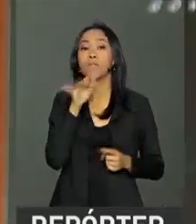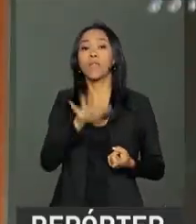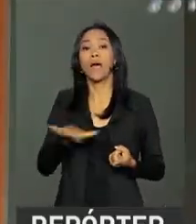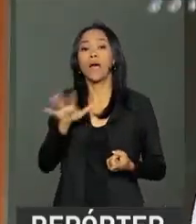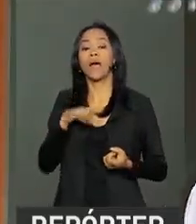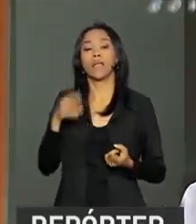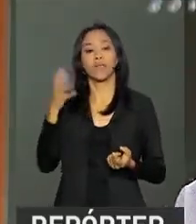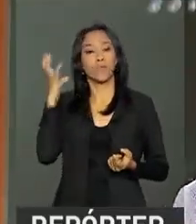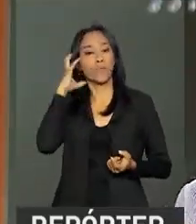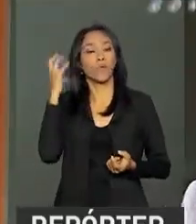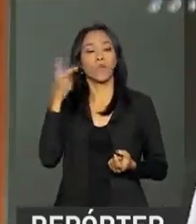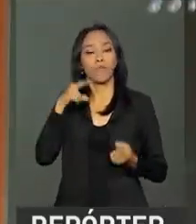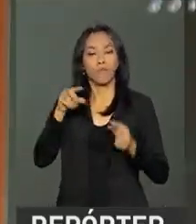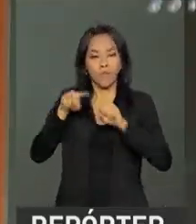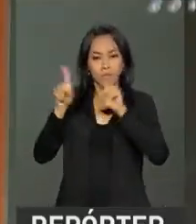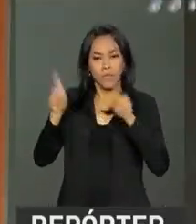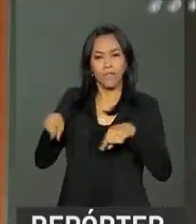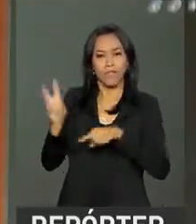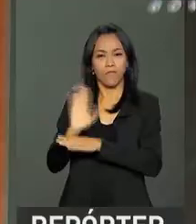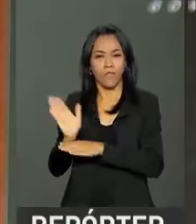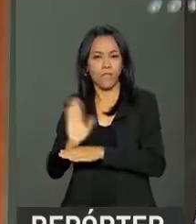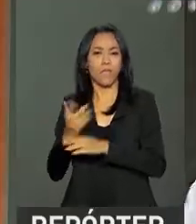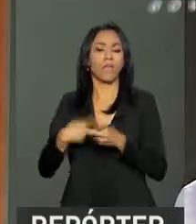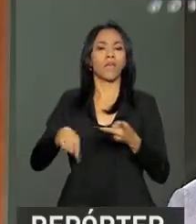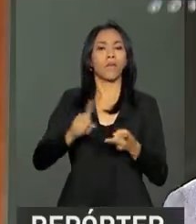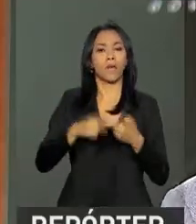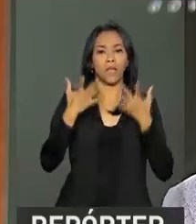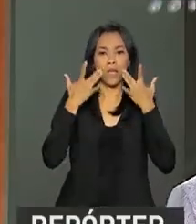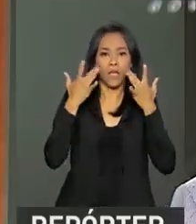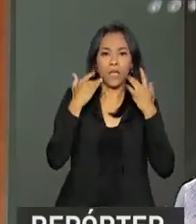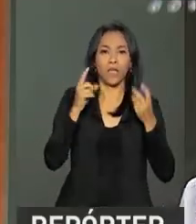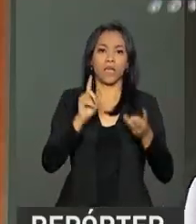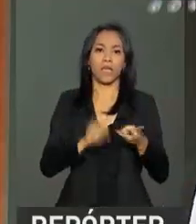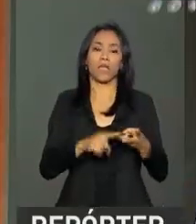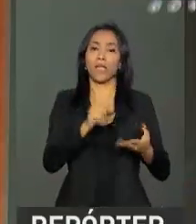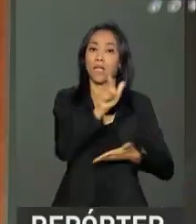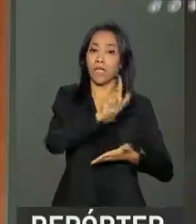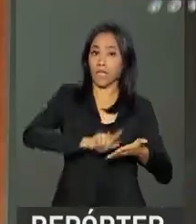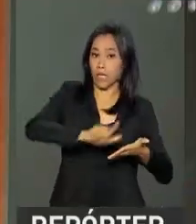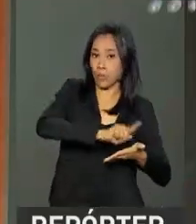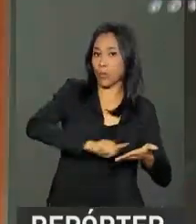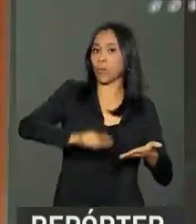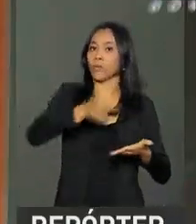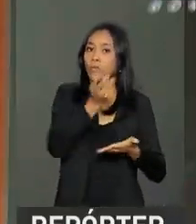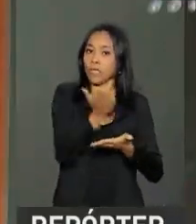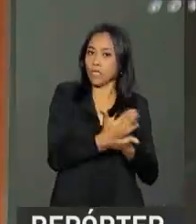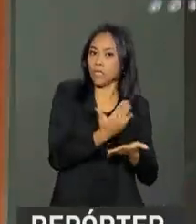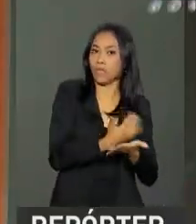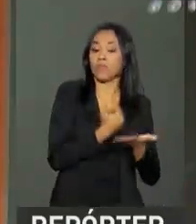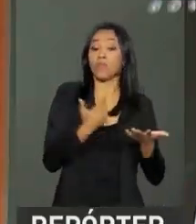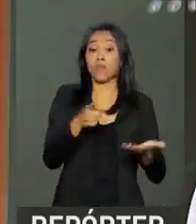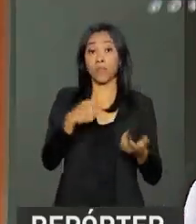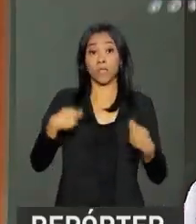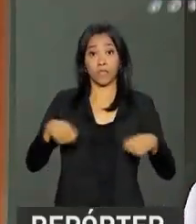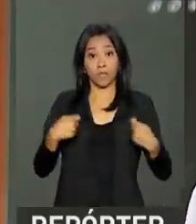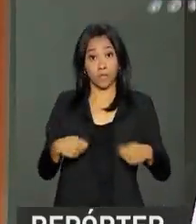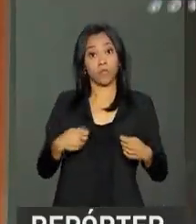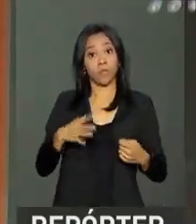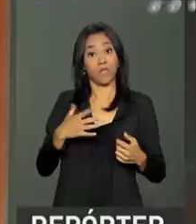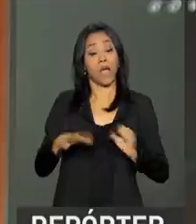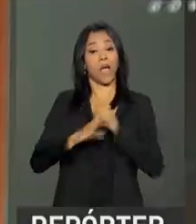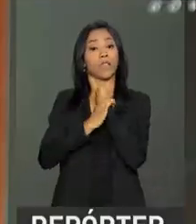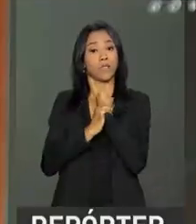audiovisual, tem a literatura, tem o teatro, enfim. E nós precisamos também zelar para que os